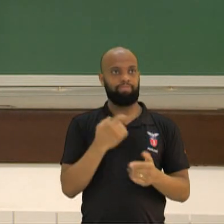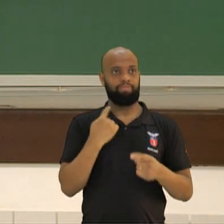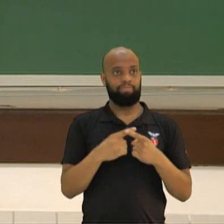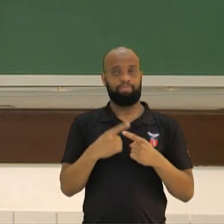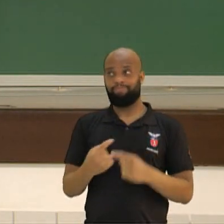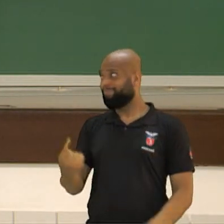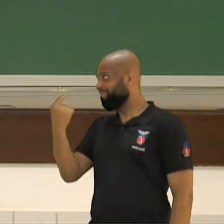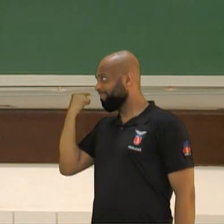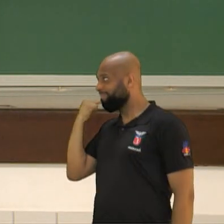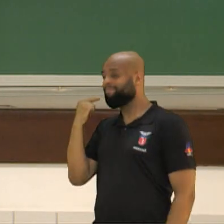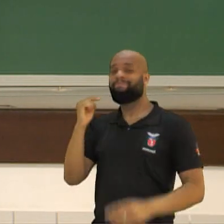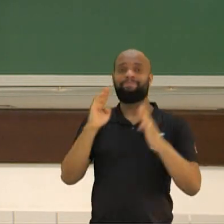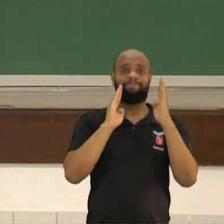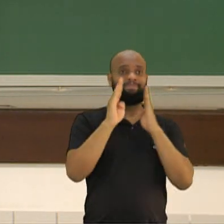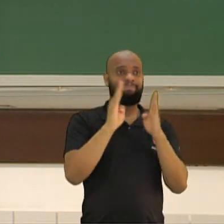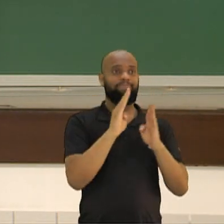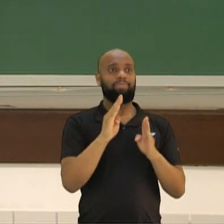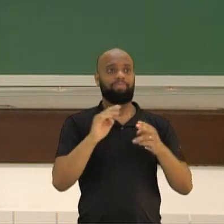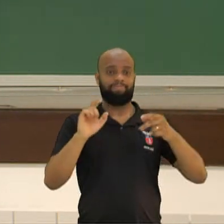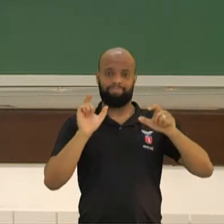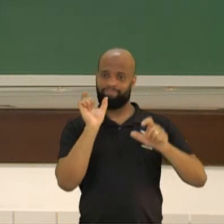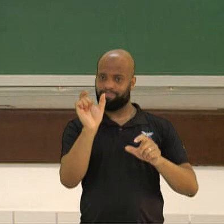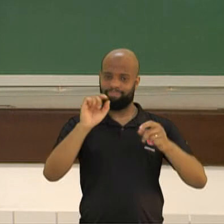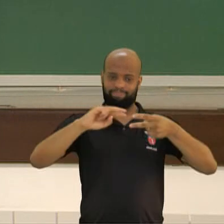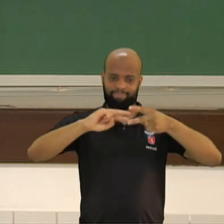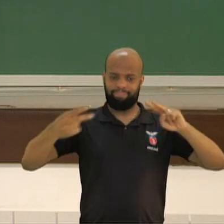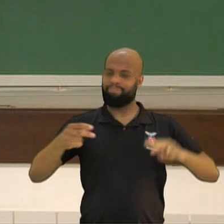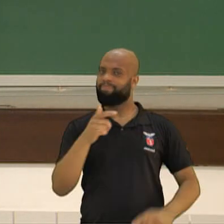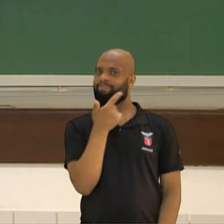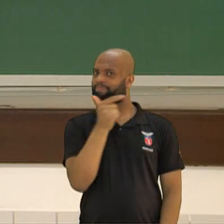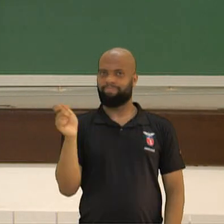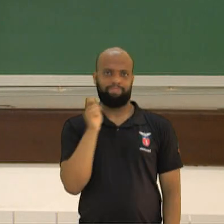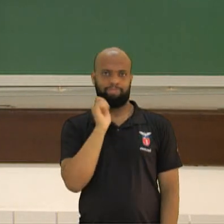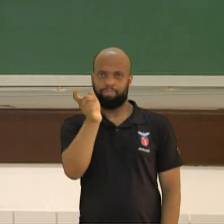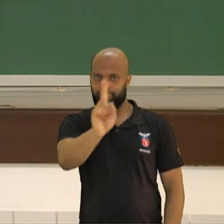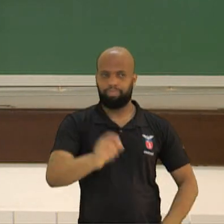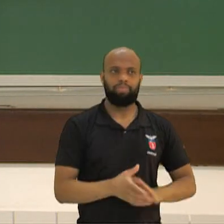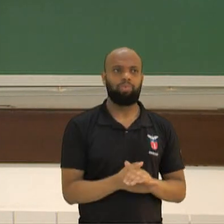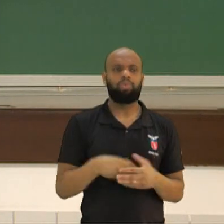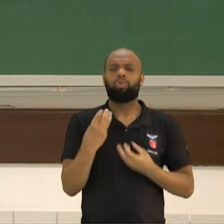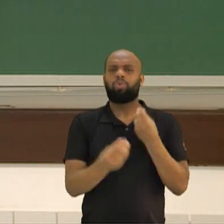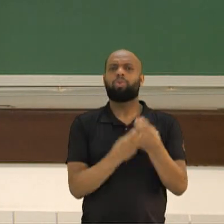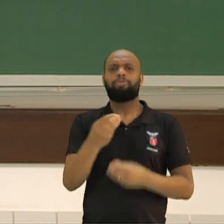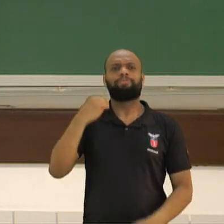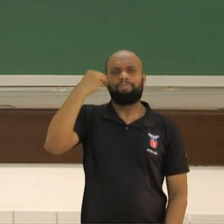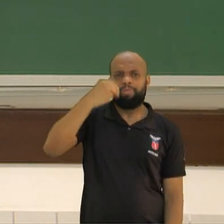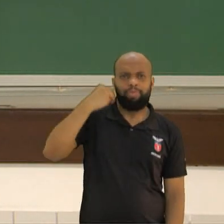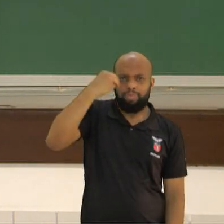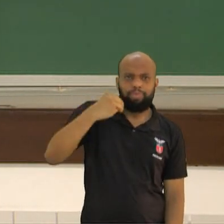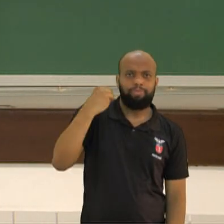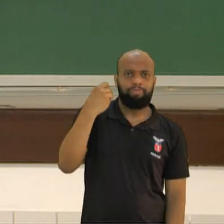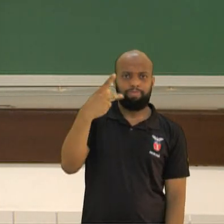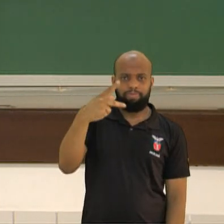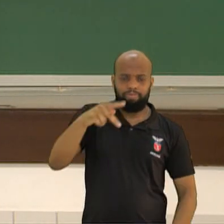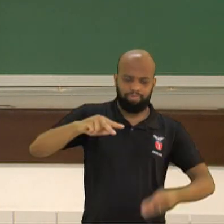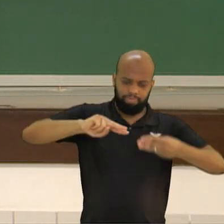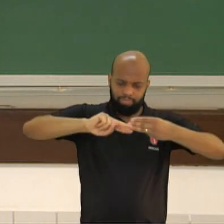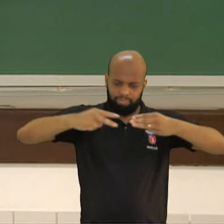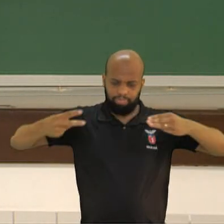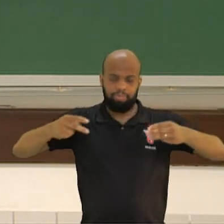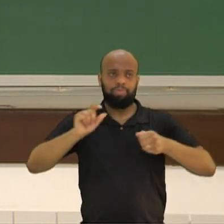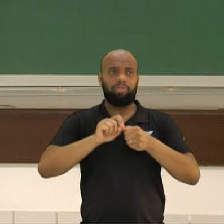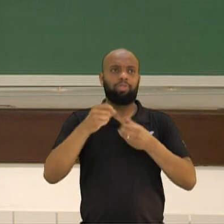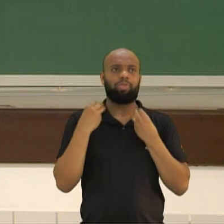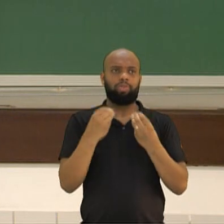naquela época nem a palavra genética existia. Como é que foi esse experimento do Gregor Mendel?